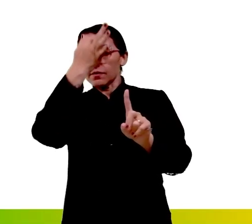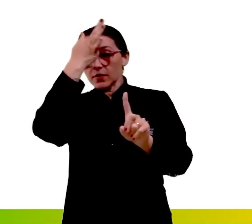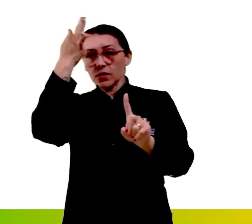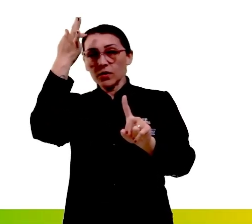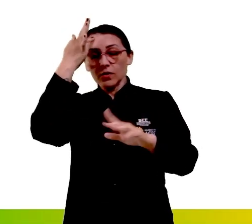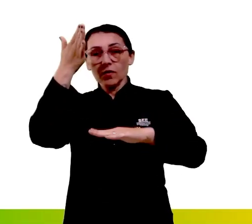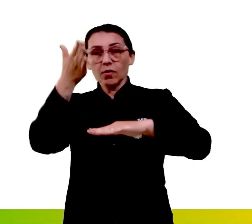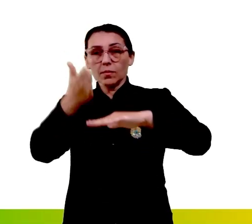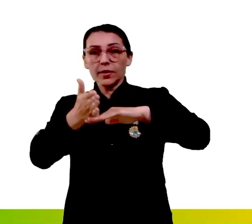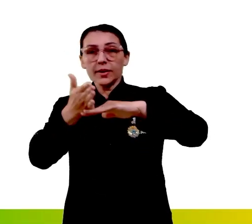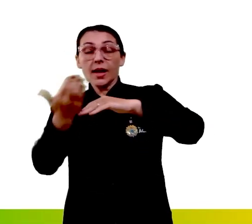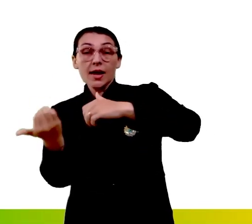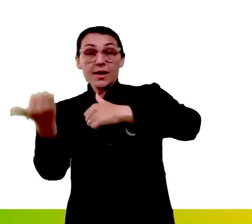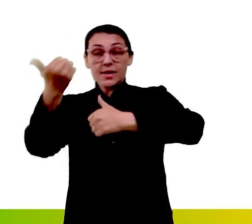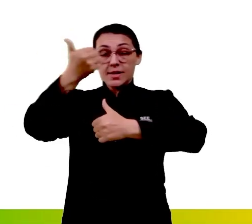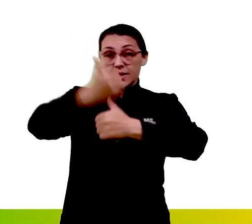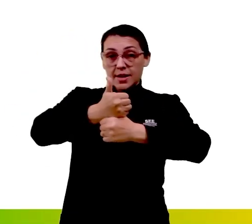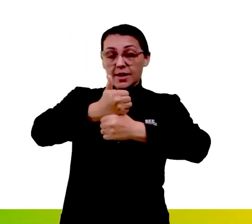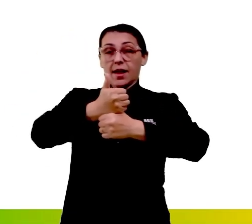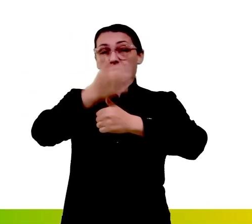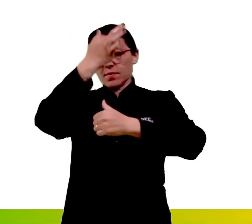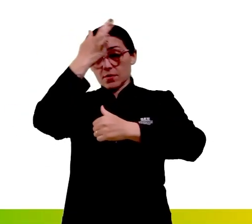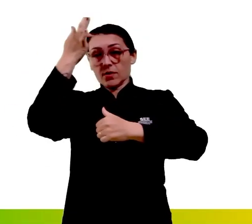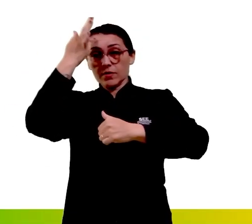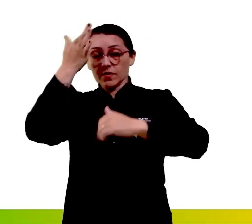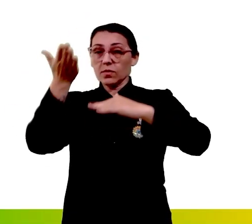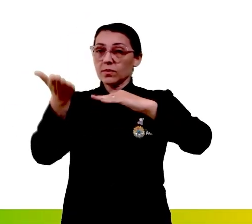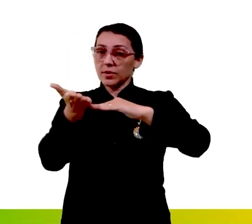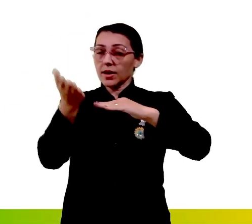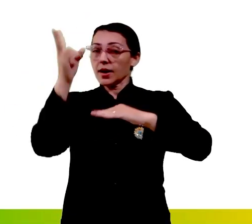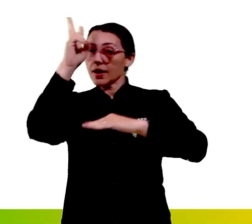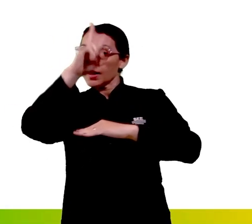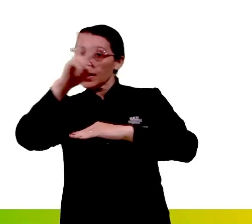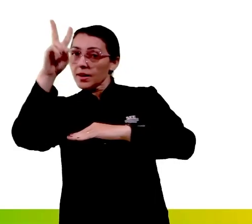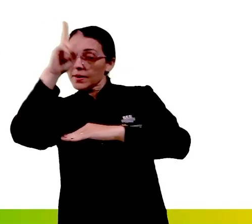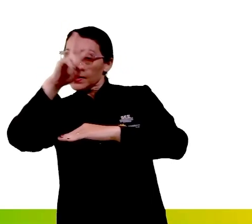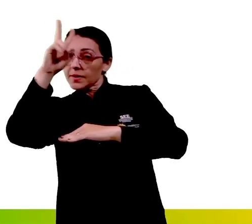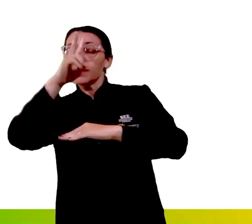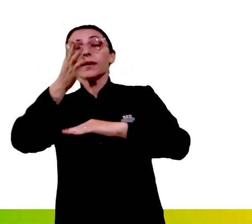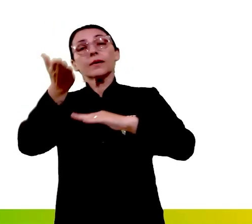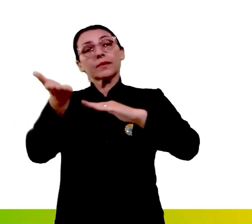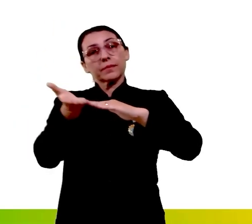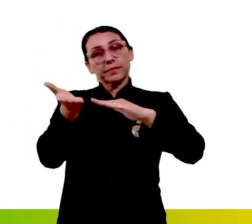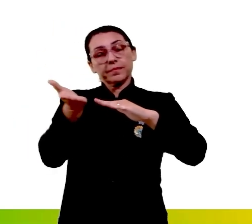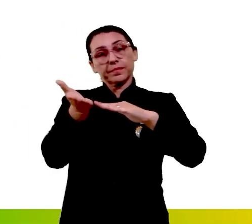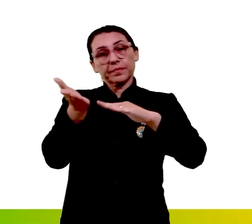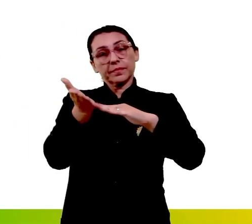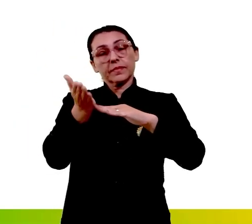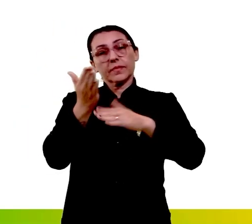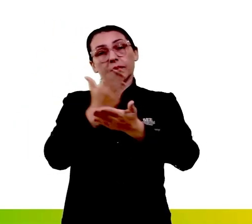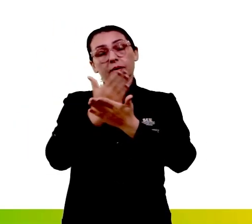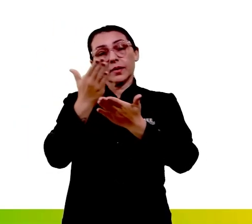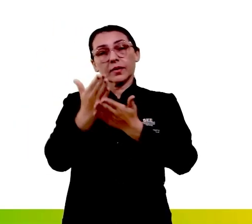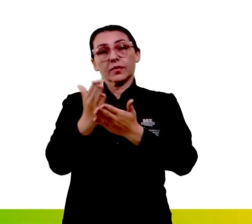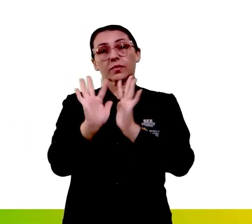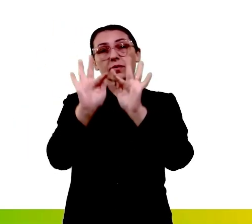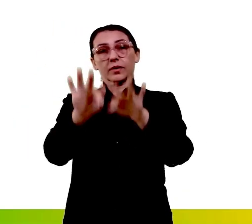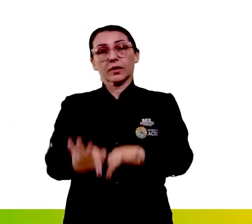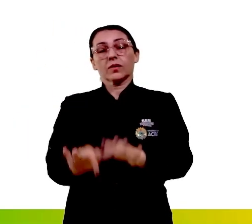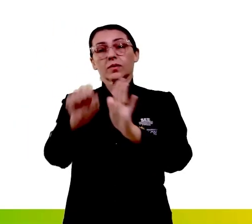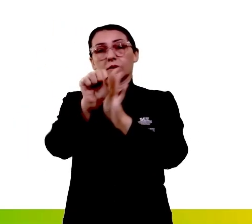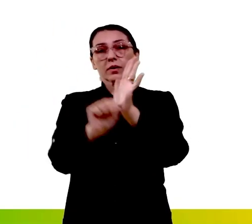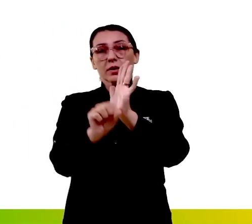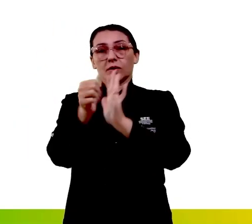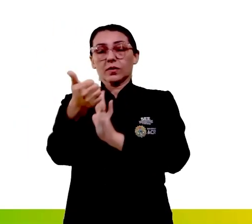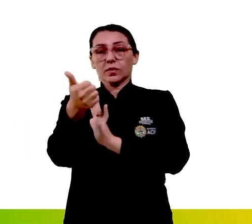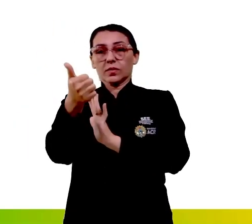moderna sobre a filosofia contemporânea? Lembrando que a filosofia contemporânea ela vai ter início no final do século